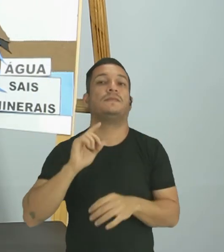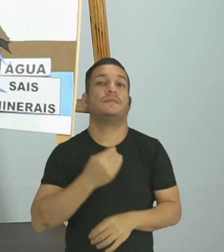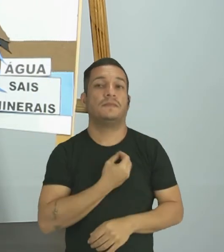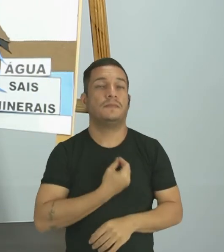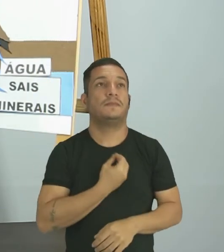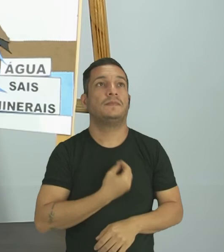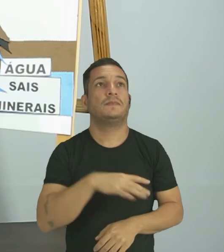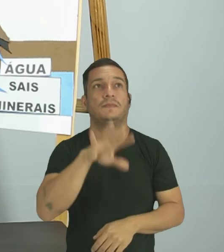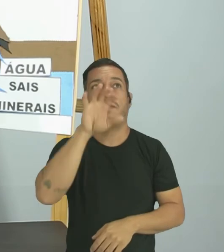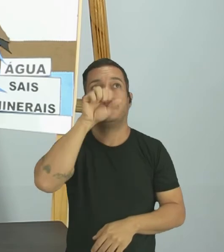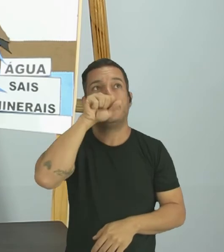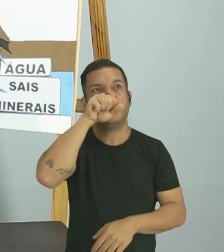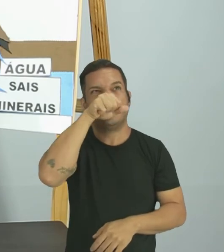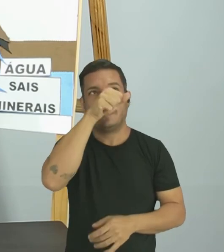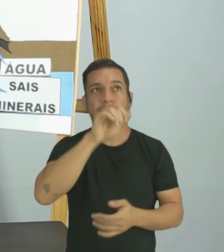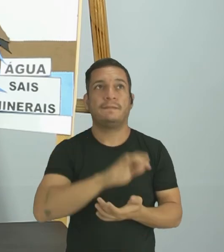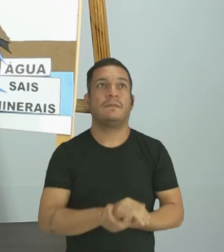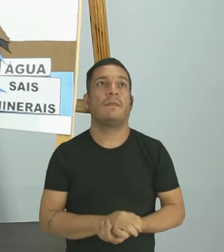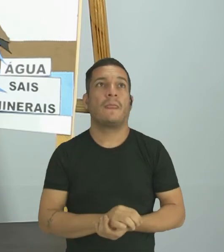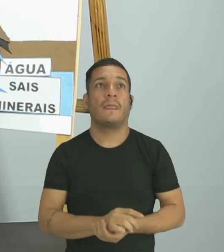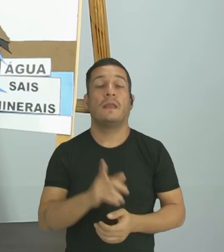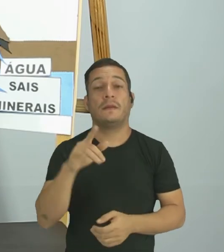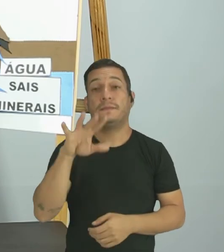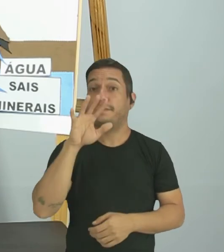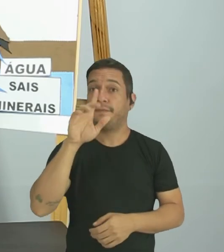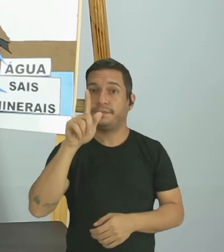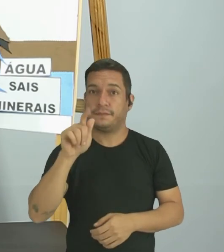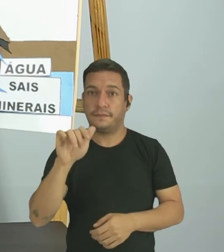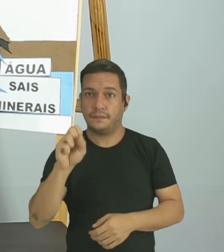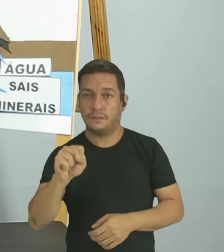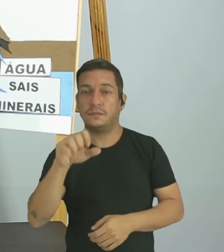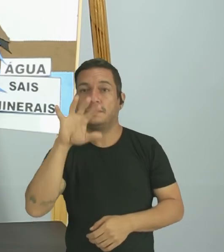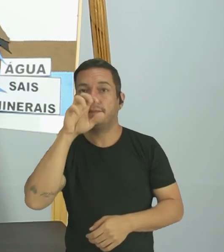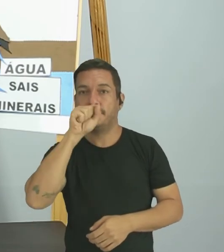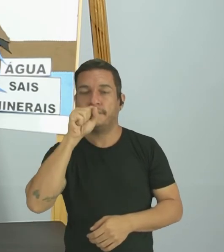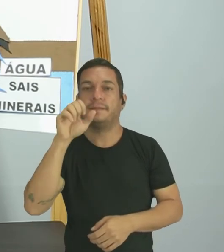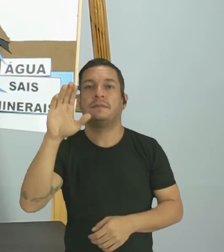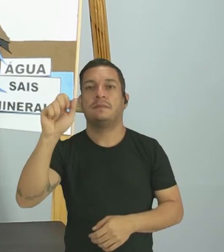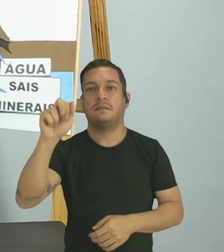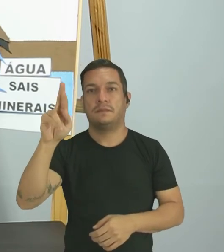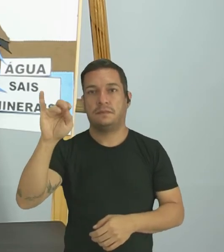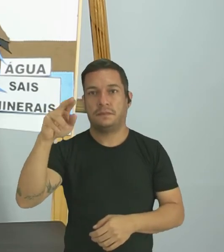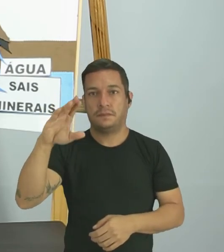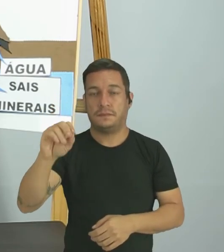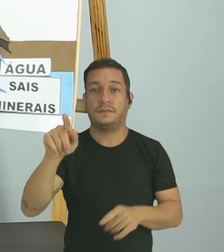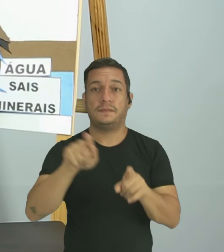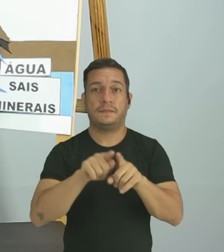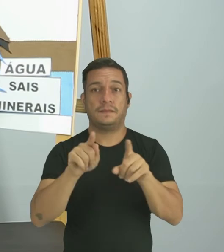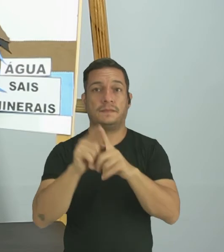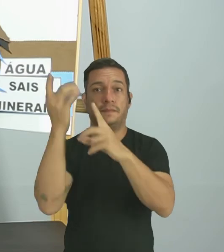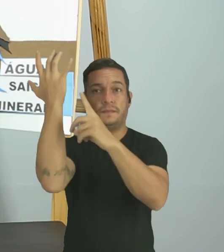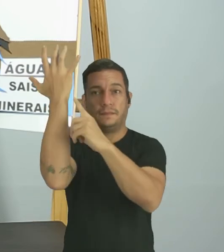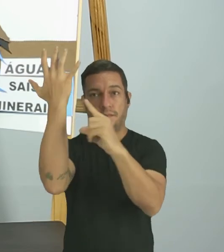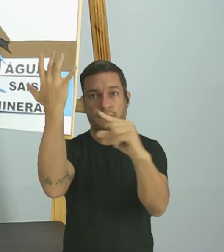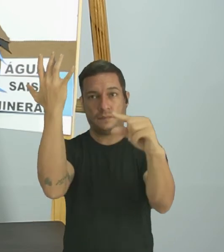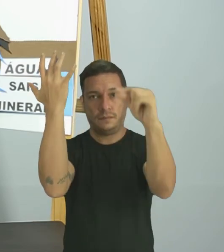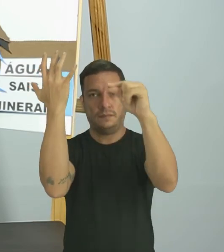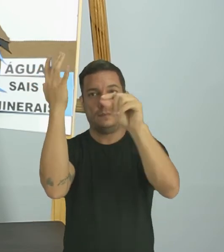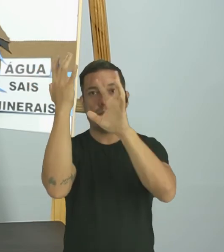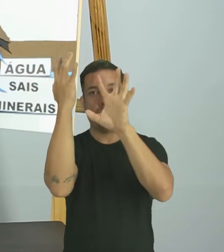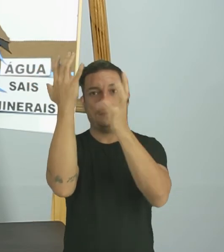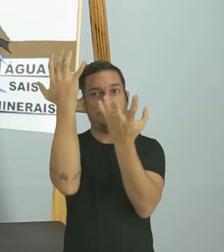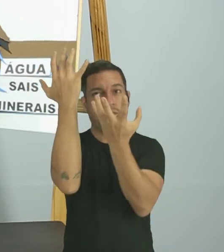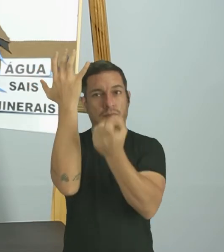né? E esse gás carbônico em que ela absorve, as folhas absorvem o gás